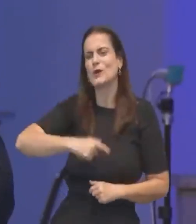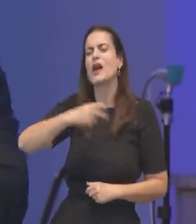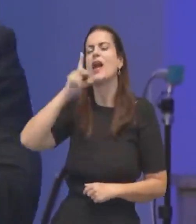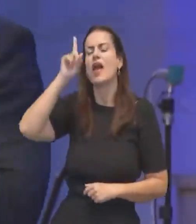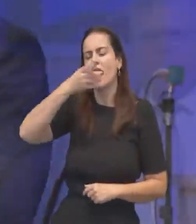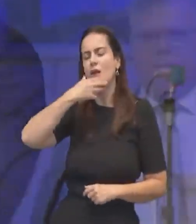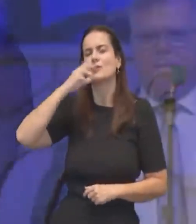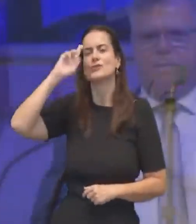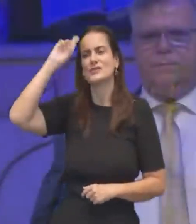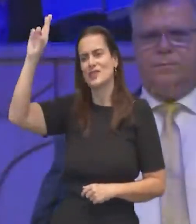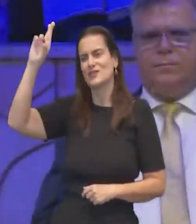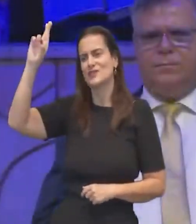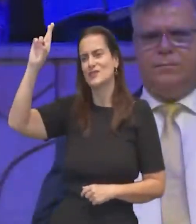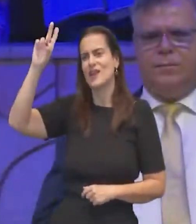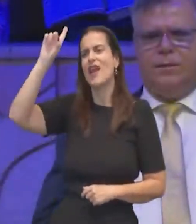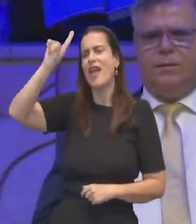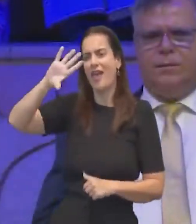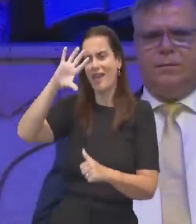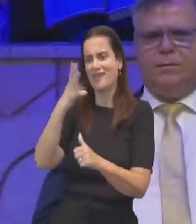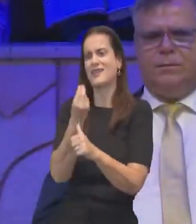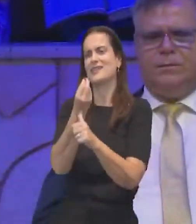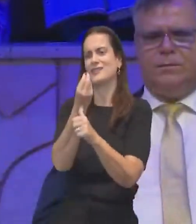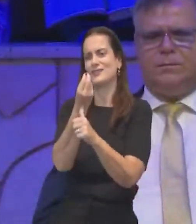o Messias, Ele é o Cristo.